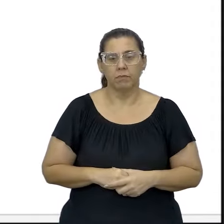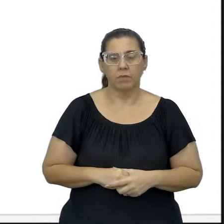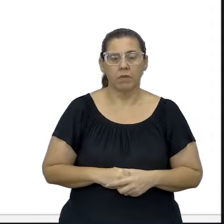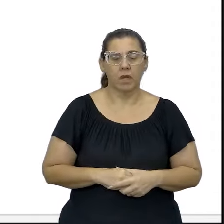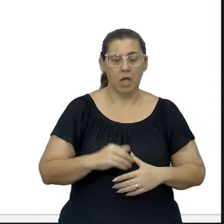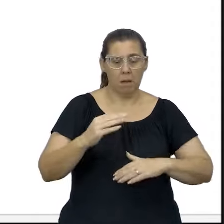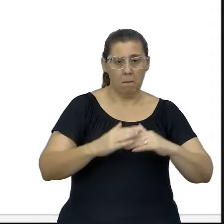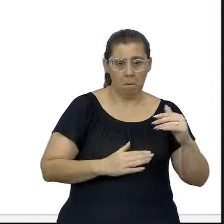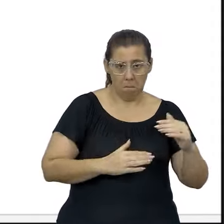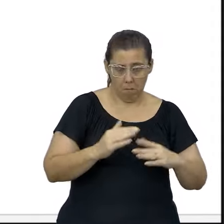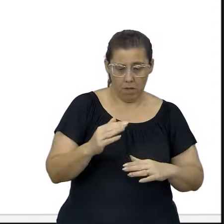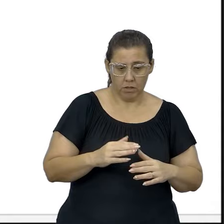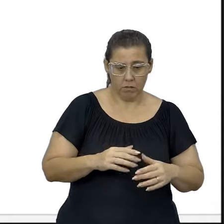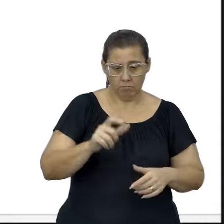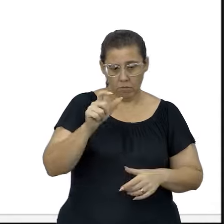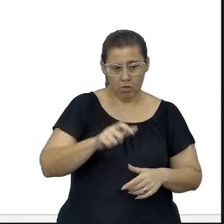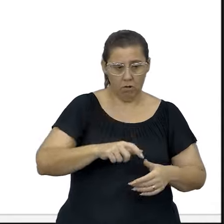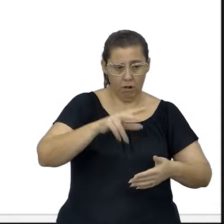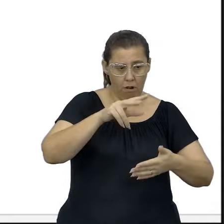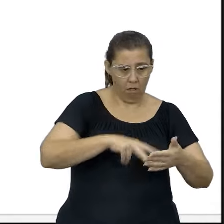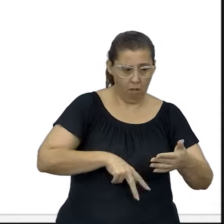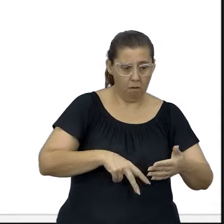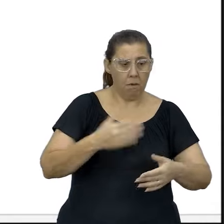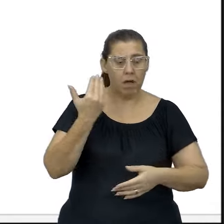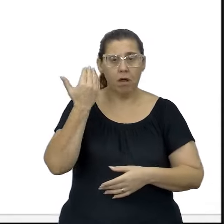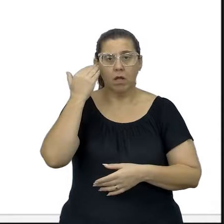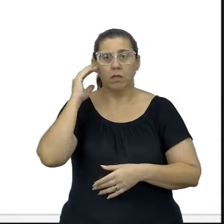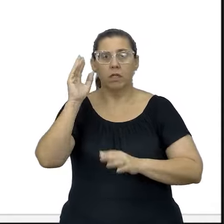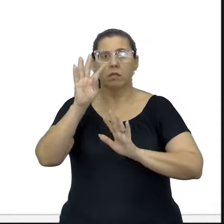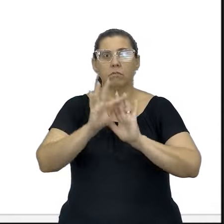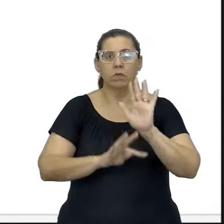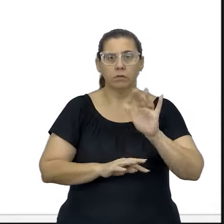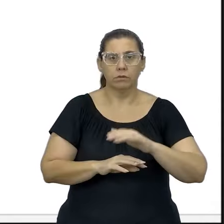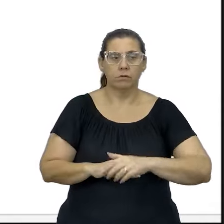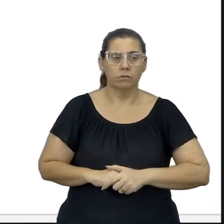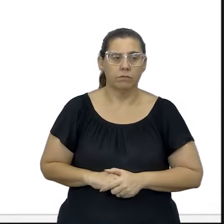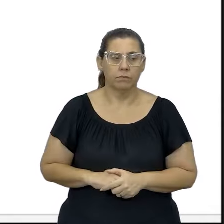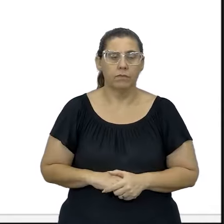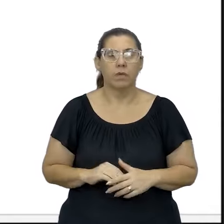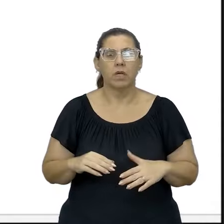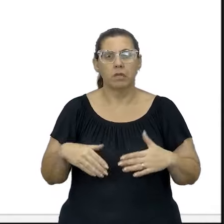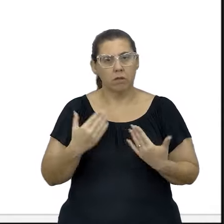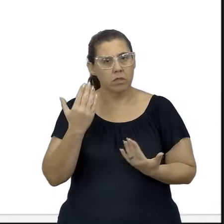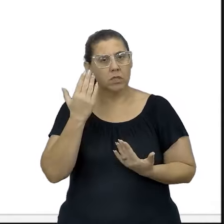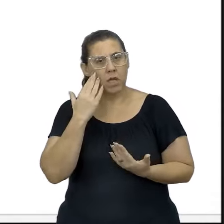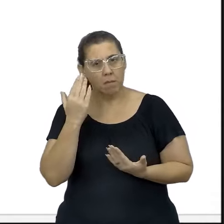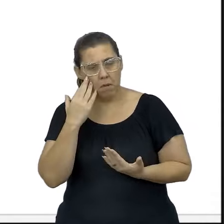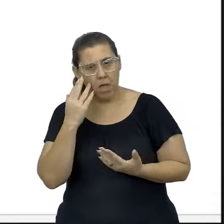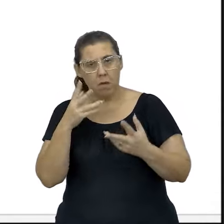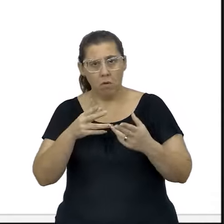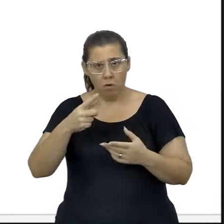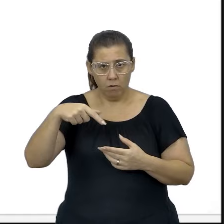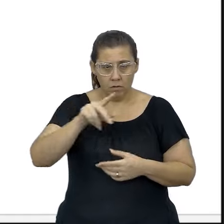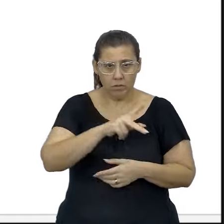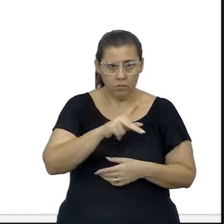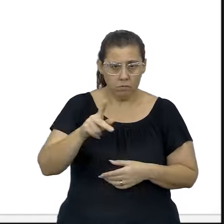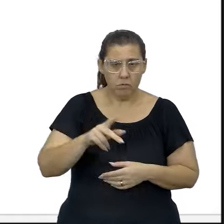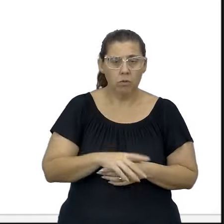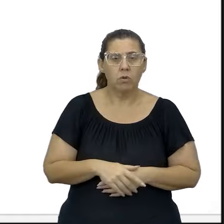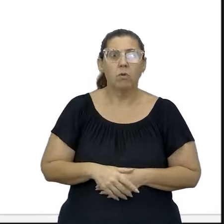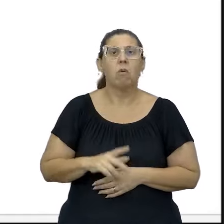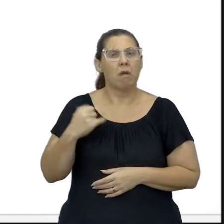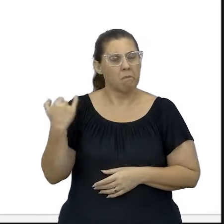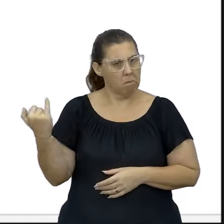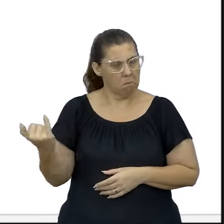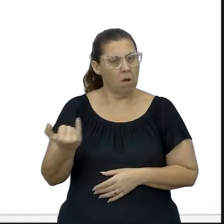que o leitor precisa realizar para compreender o texto. Então, nós sabemos, como vocês, professores, o quanto